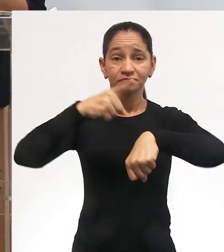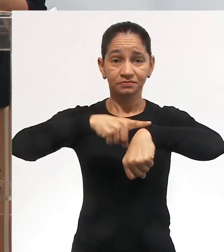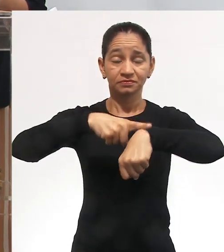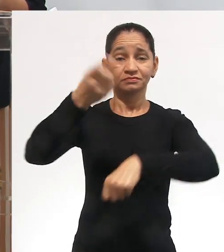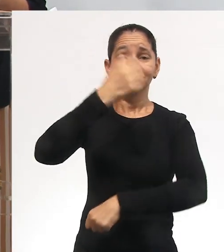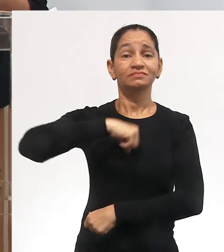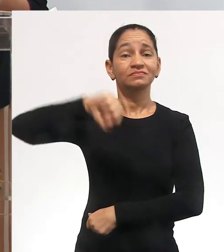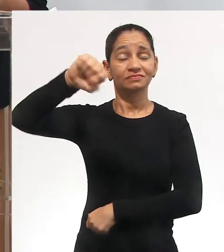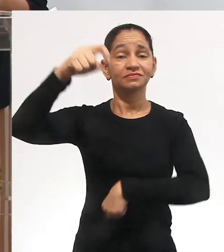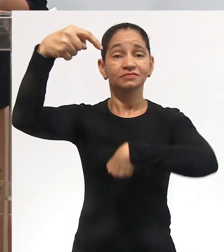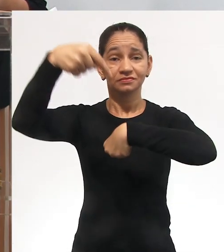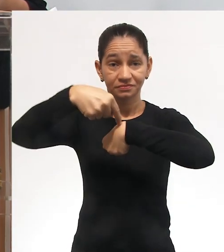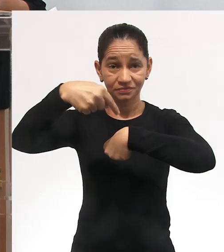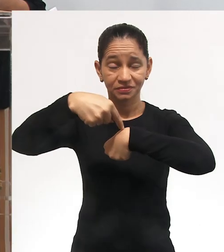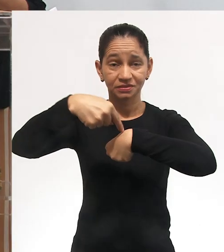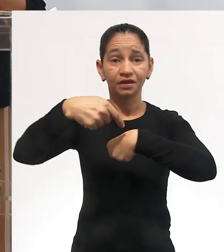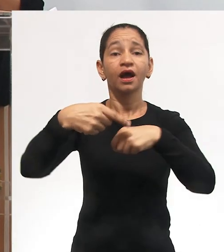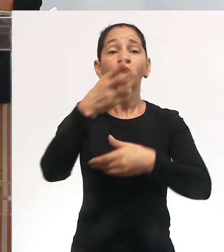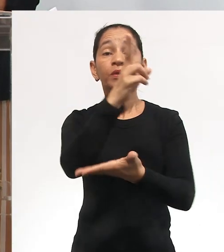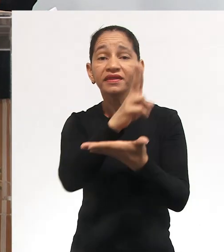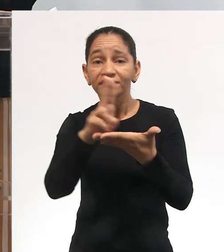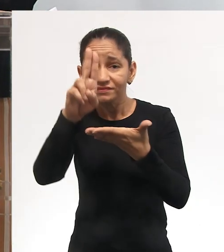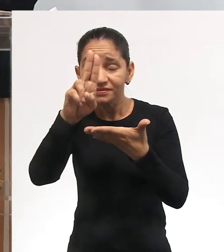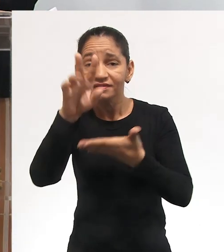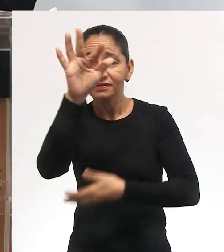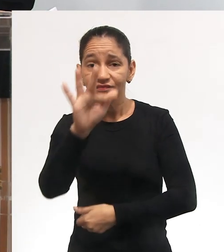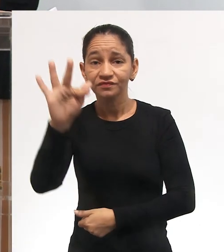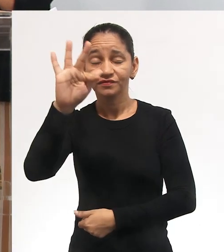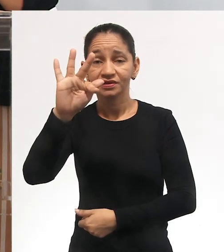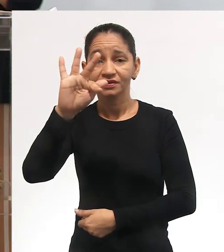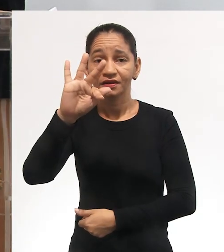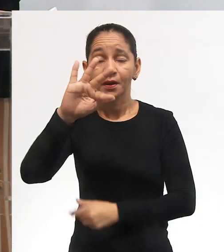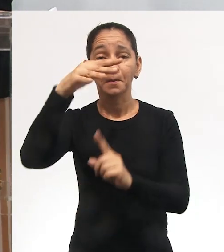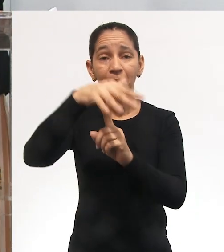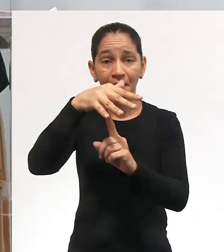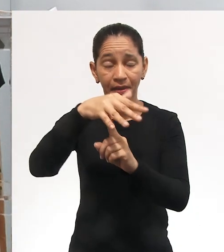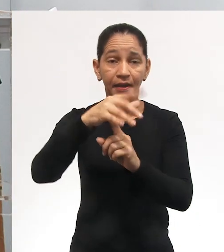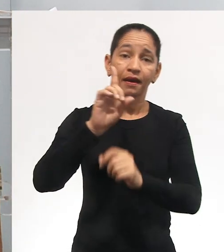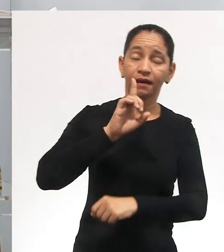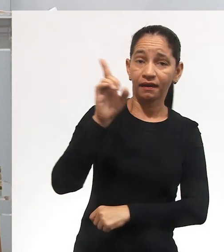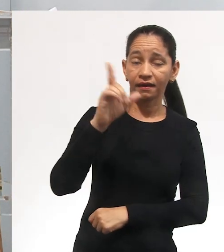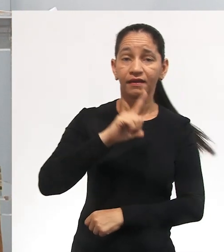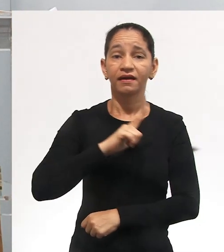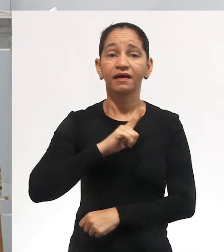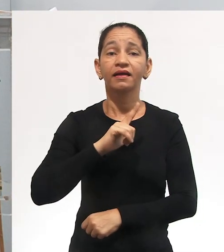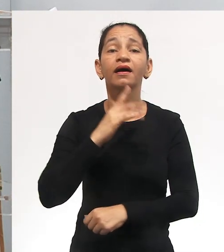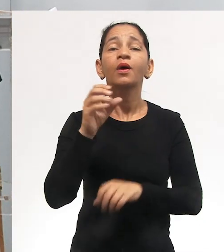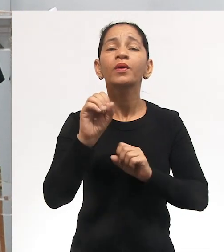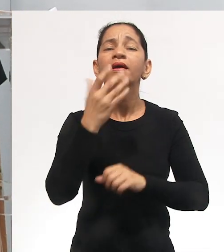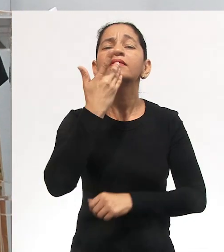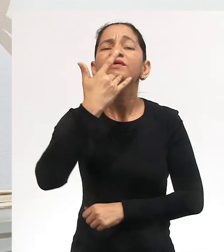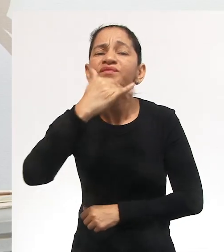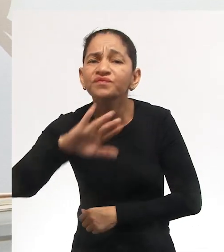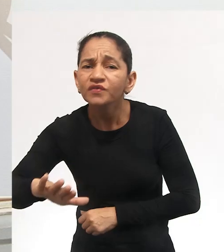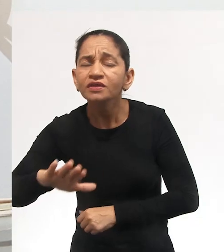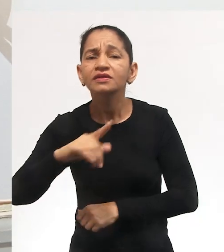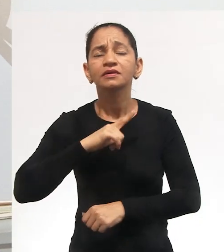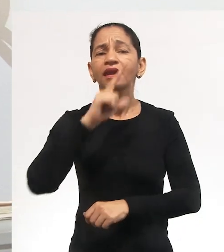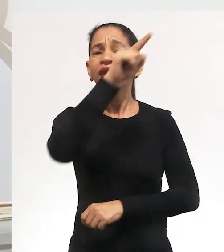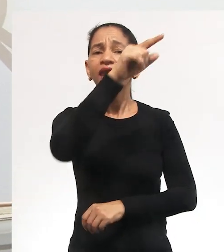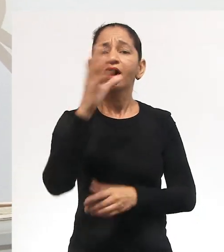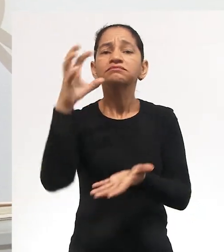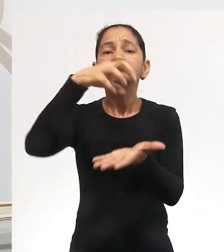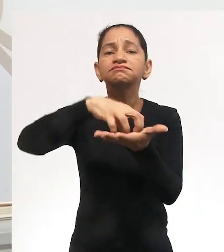no doutorado da Universidade Federal do Pará, com esse livro aqui, ó, Infância na Aldeia. Então, é uma proposta